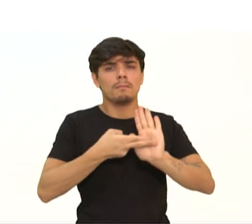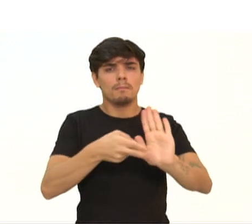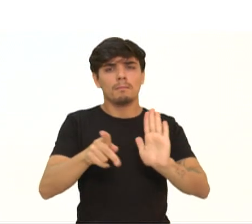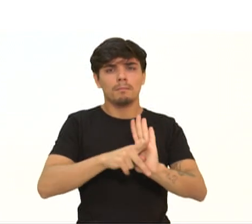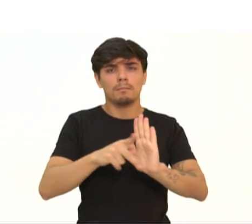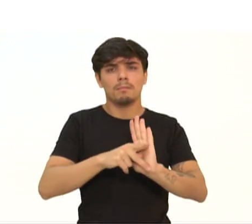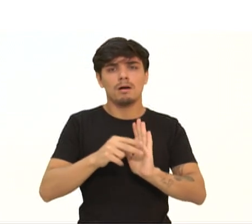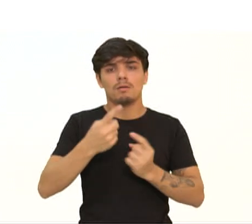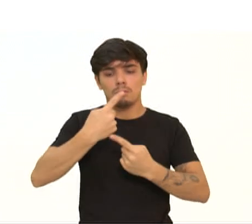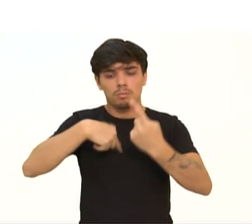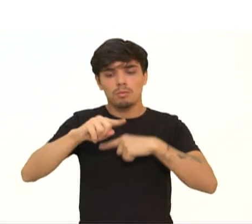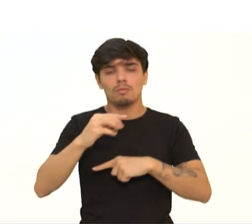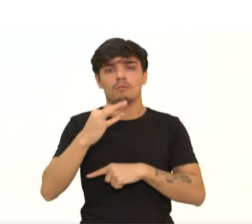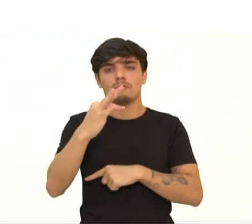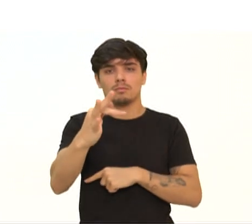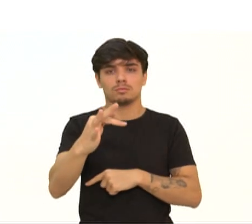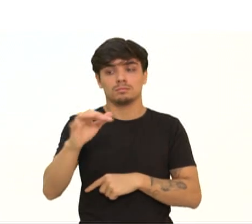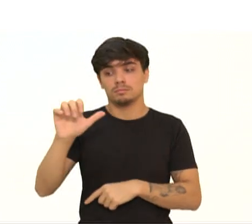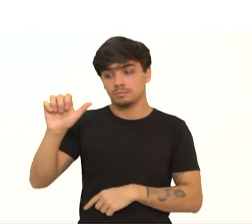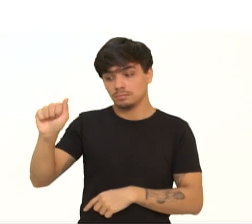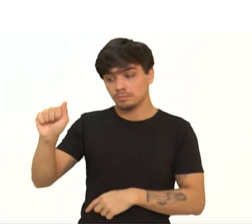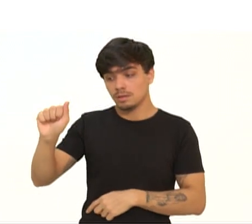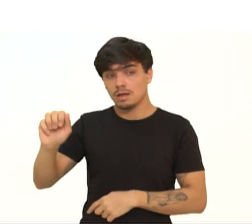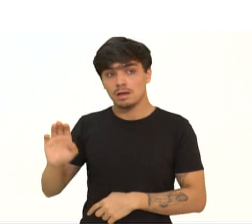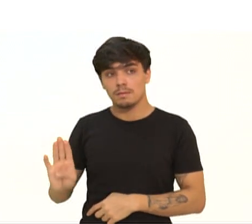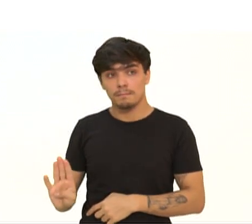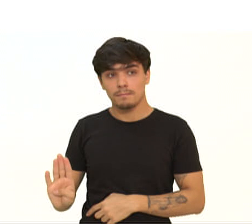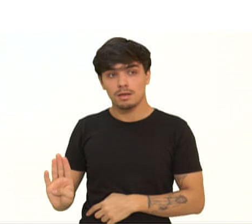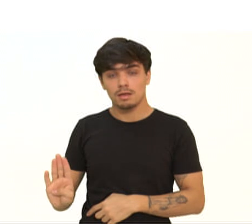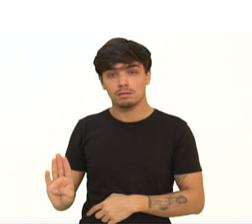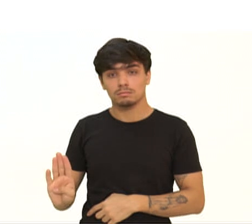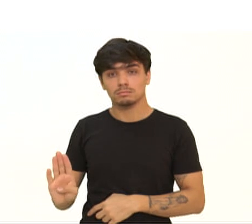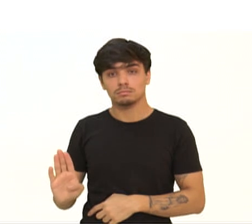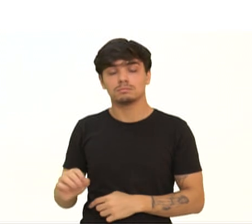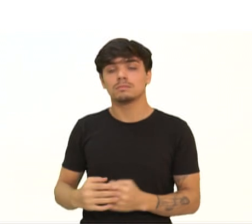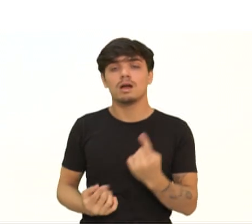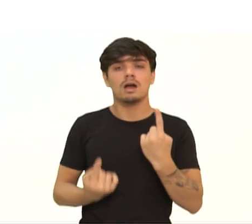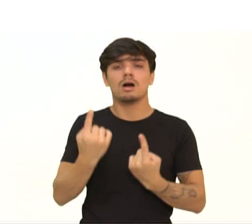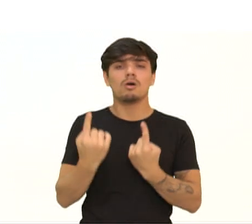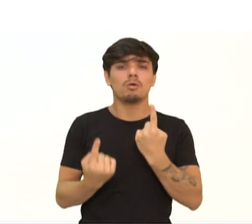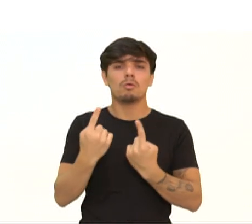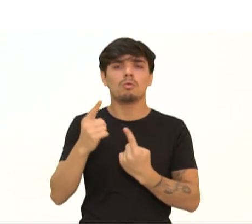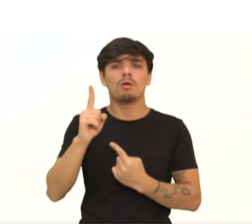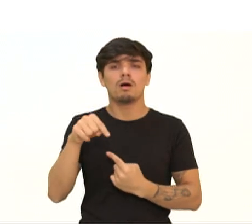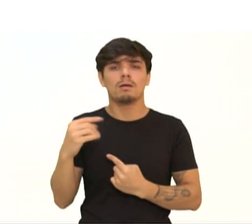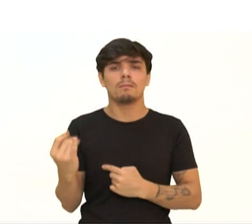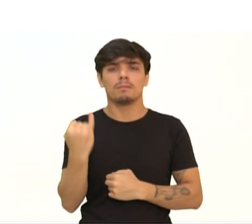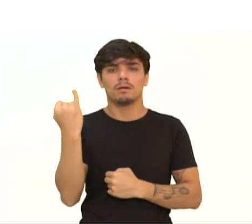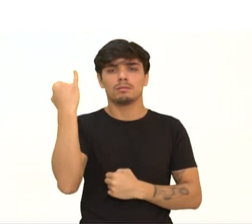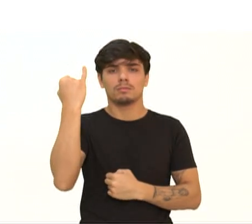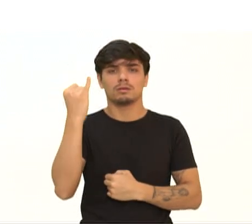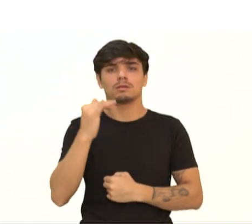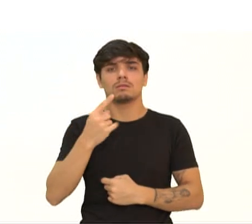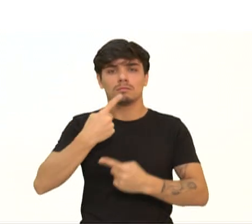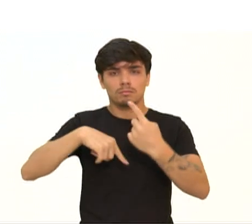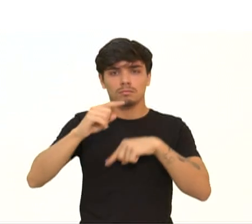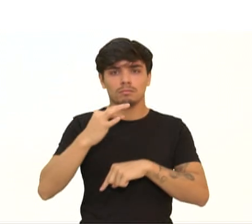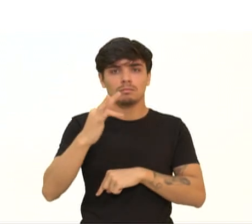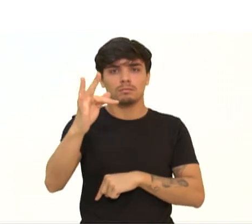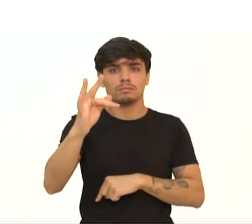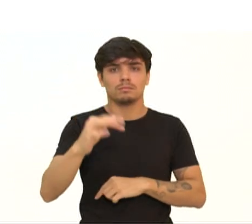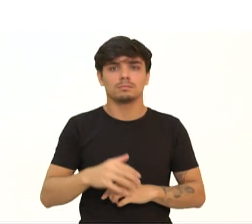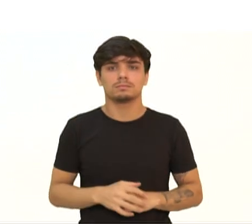Na próxima aula, o cubismo em 2 partes. Vai ser 2 semanas falando sobre o cubismo. Então é um movimento bem importante. Vocês vão